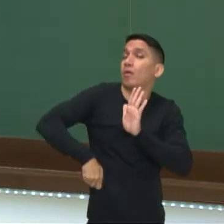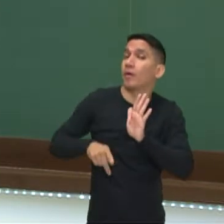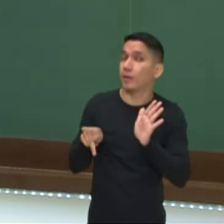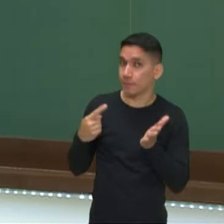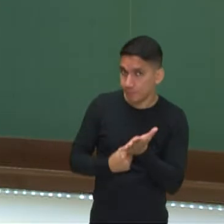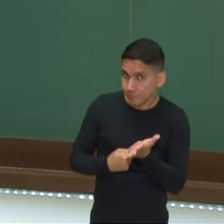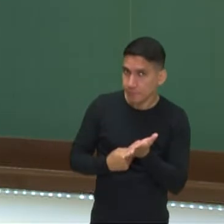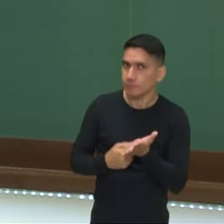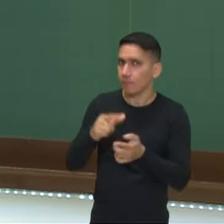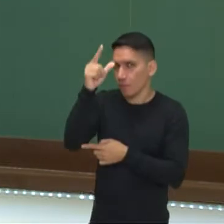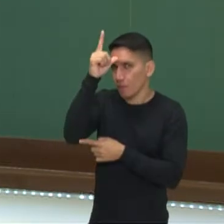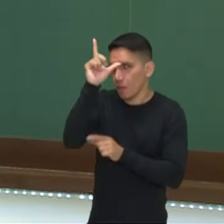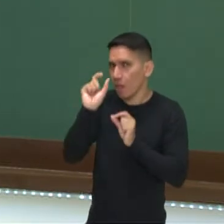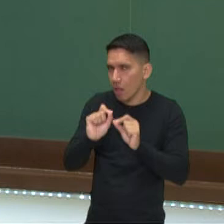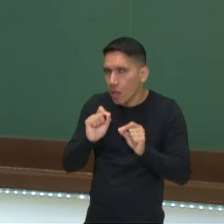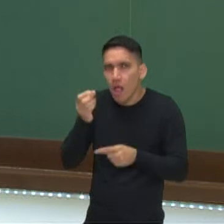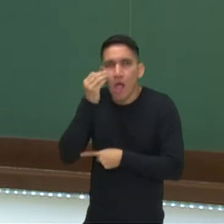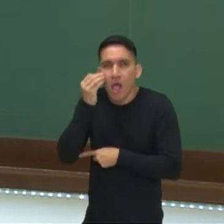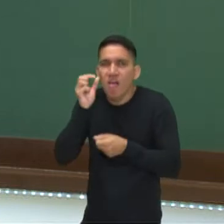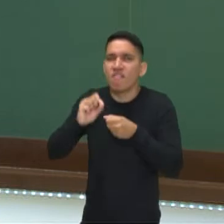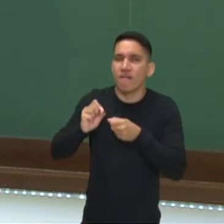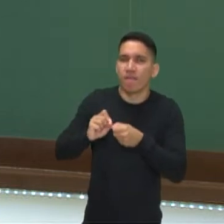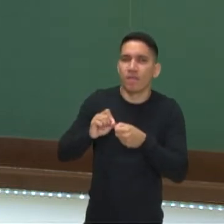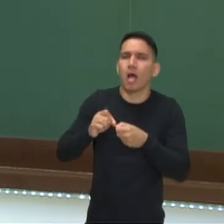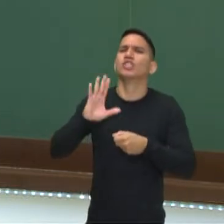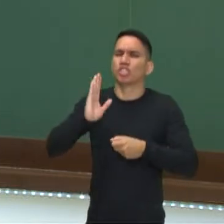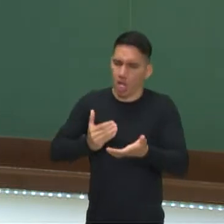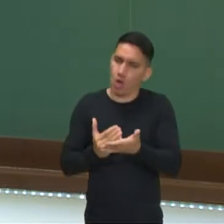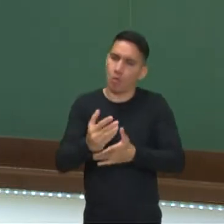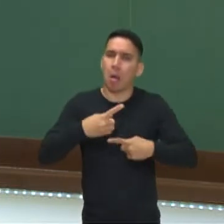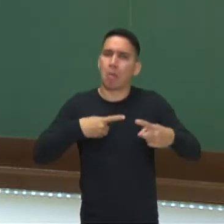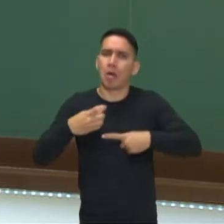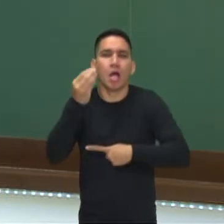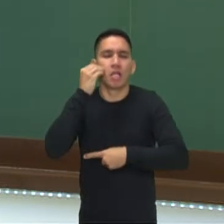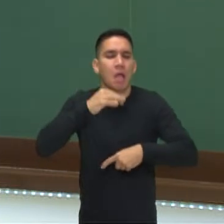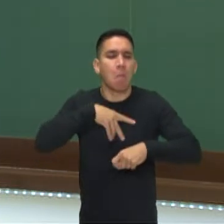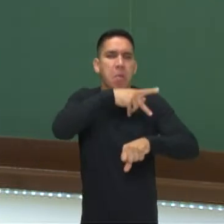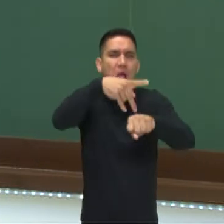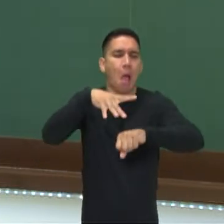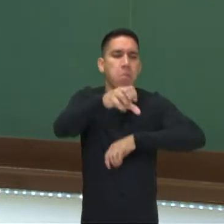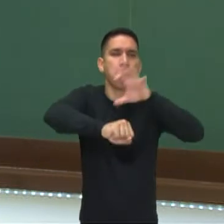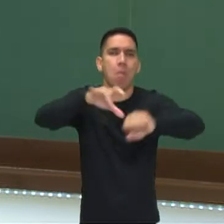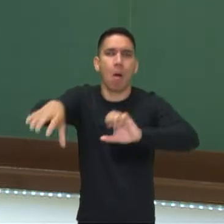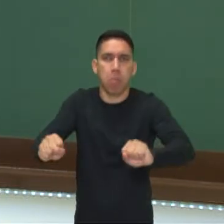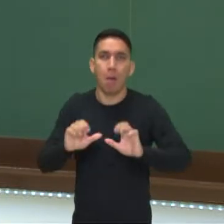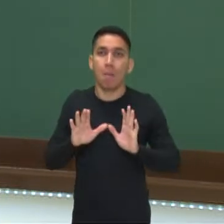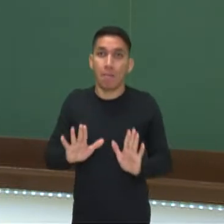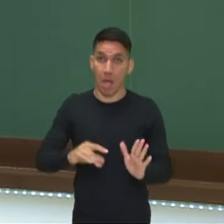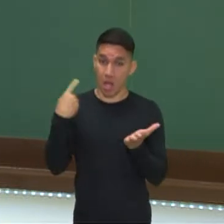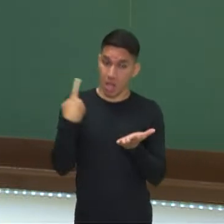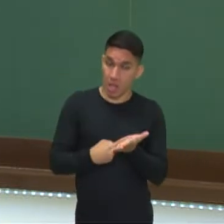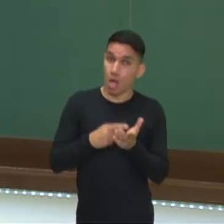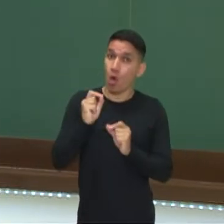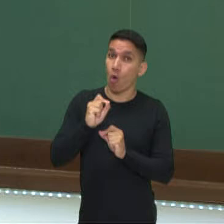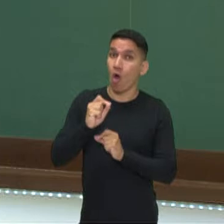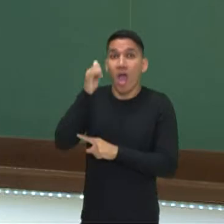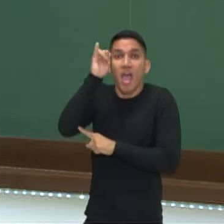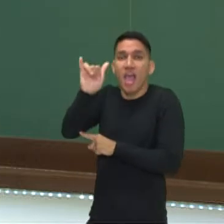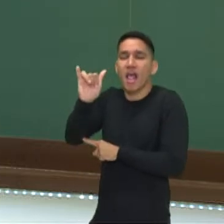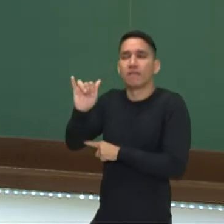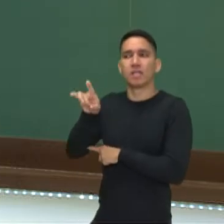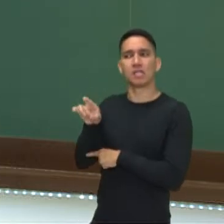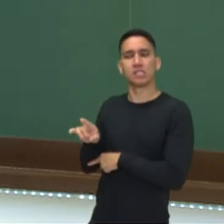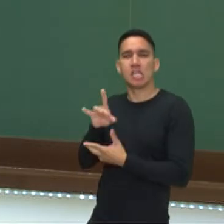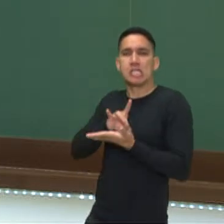A Alemanha estava com intenções de realizar uma guerra para dominar o restante dos países. Esse acordo era evitar um grande